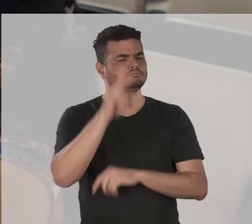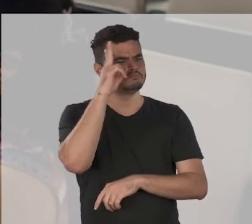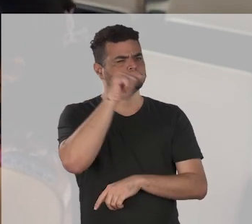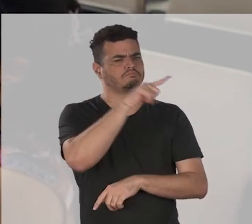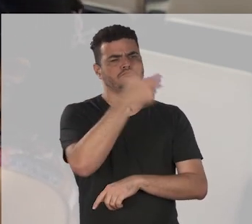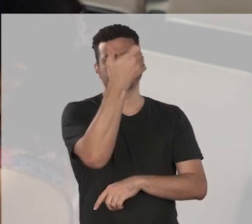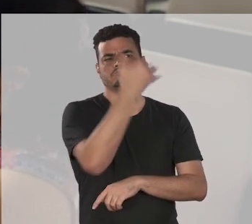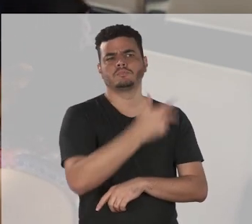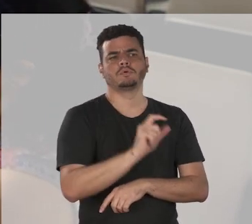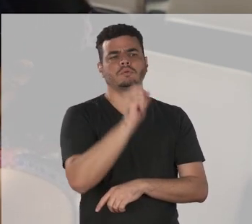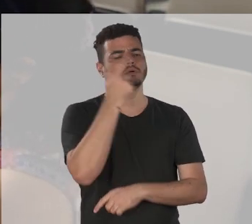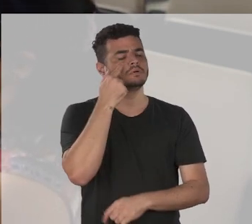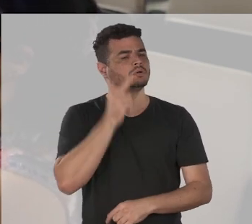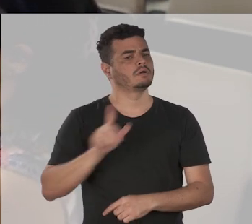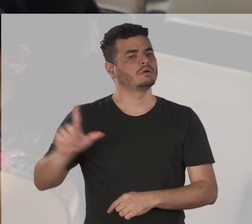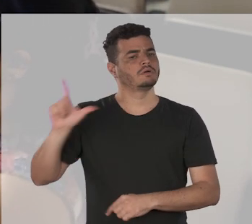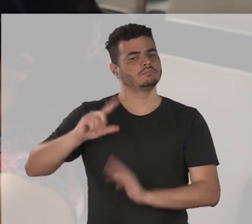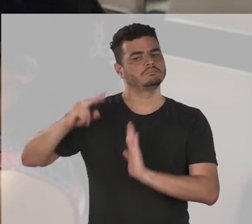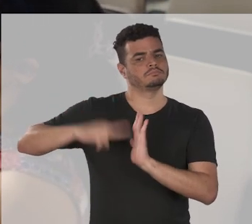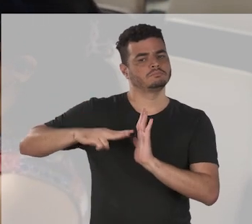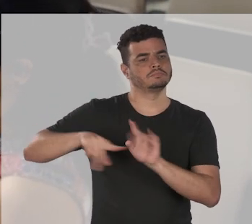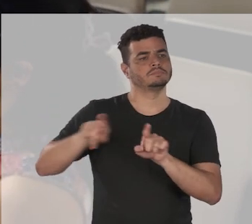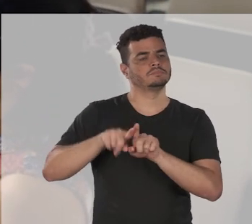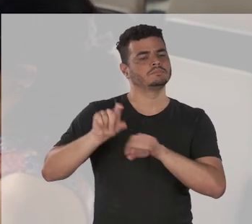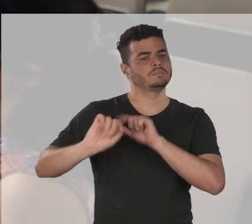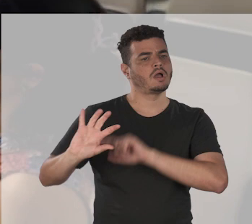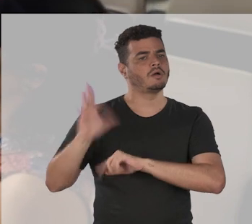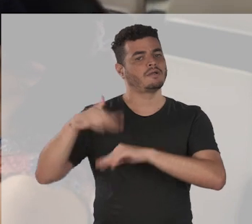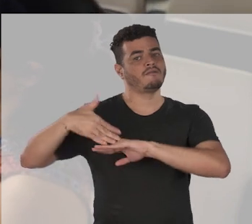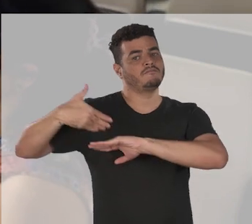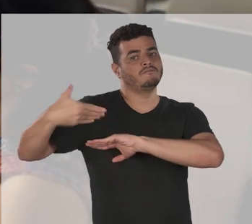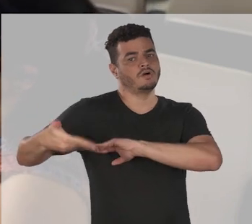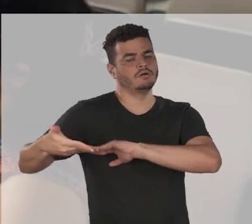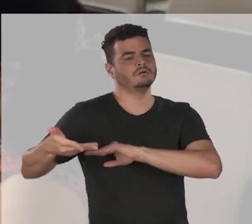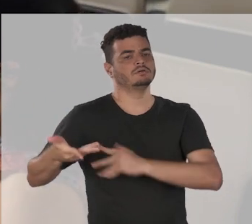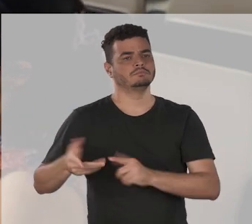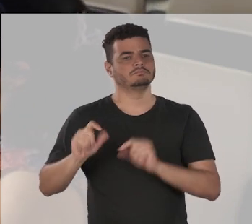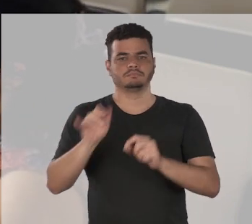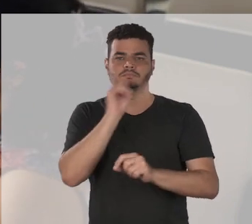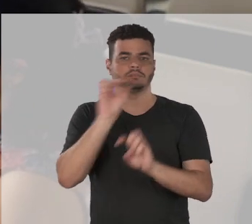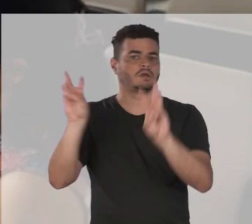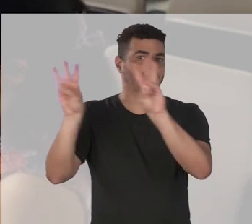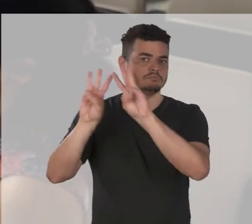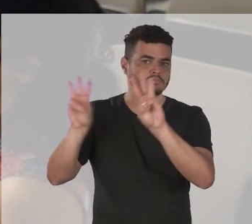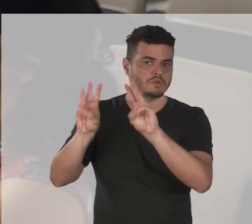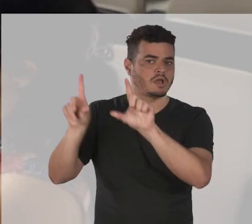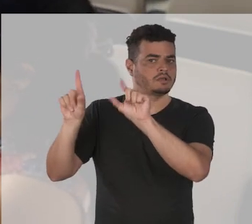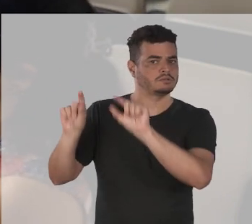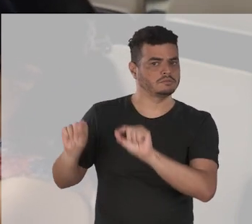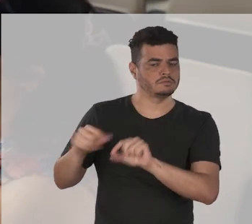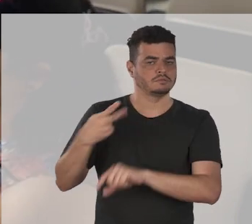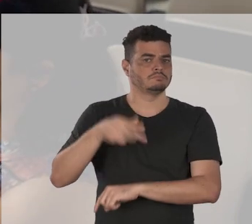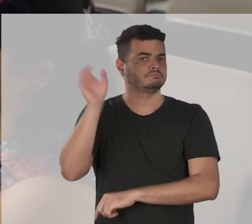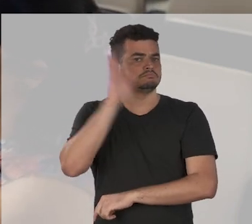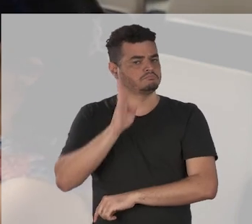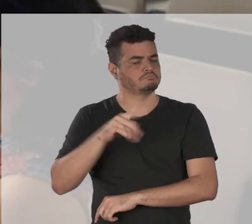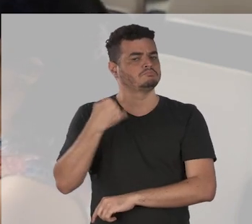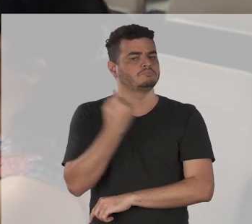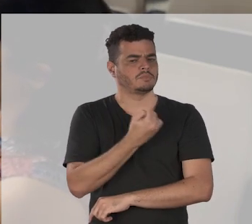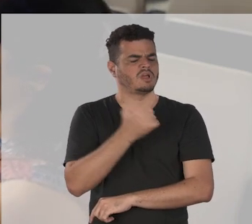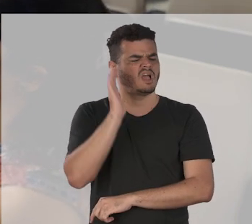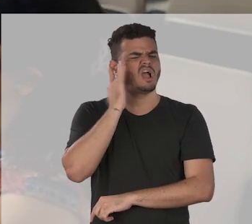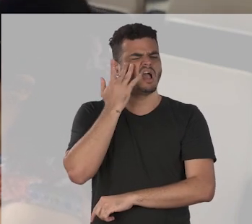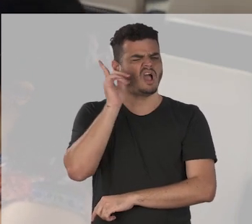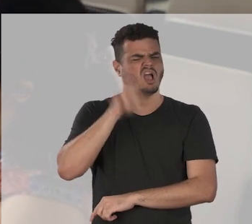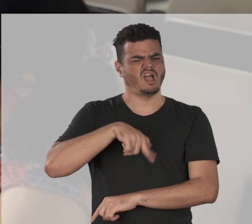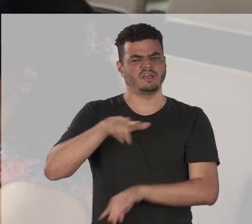que a leitura da literatura ela se dá em outros espaços, os espaços da internet, digitais. Aqui no Brasil também tem, eu acho que é